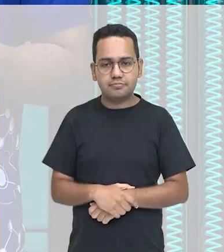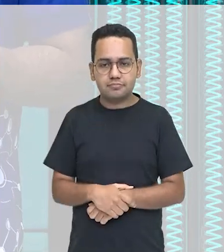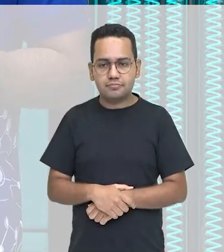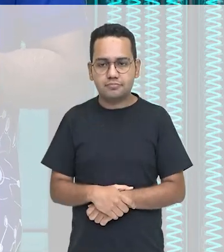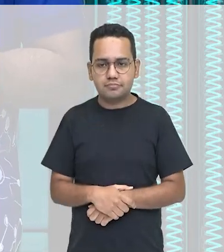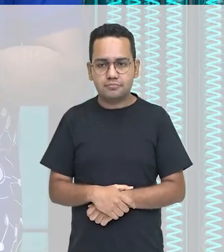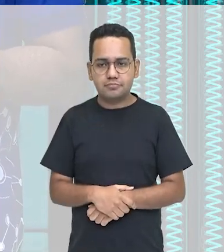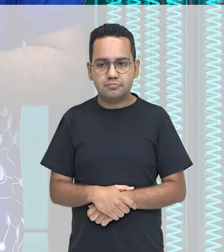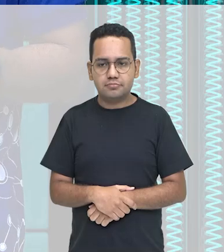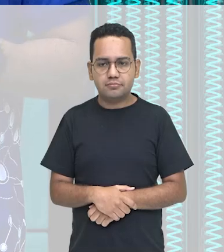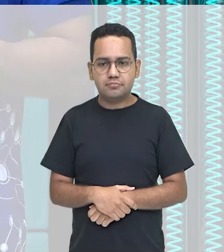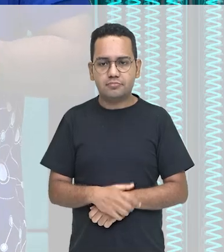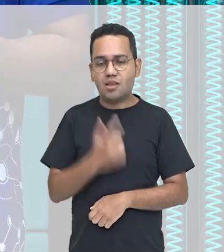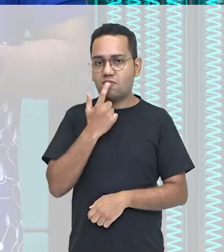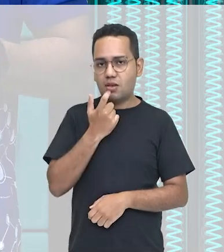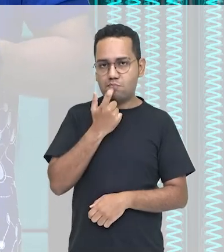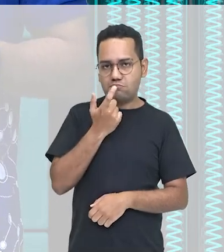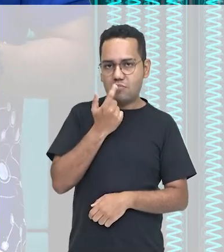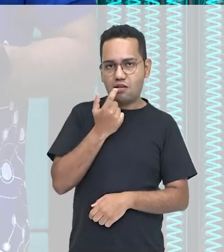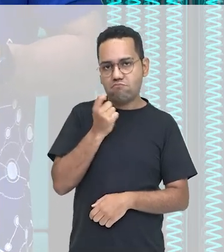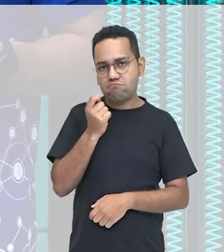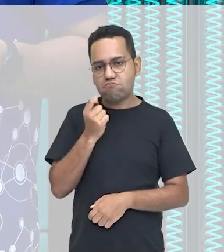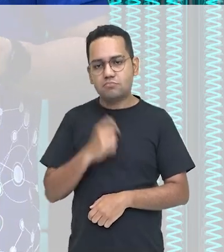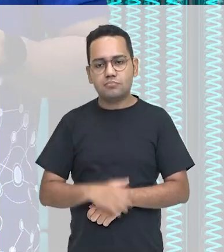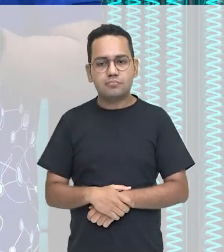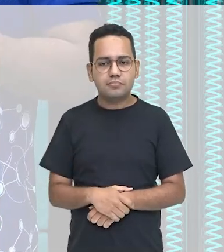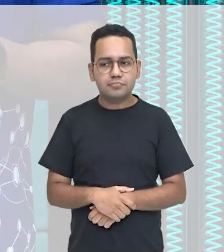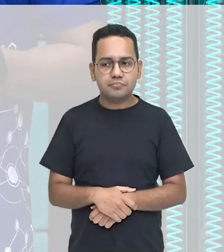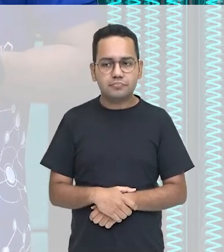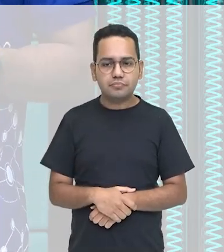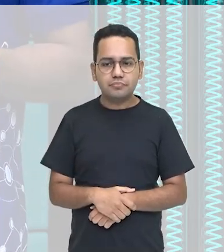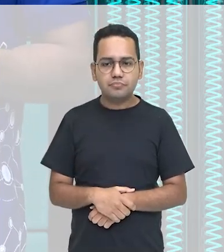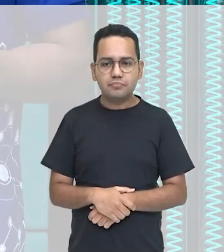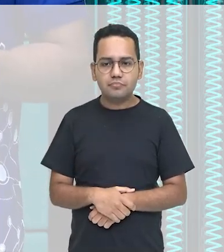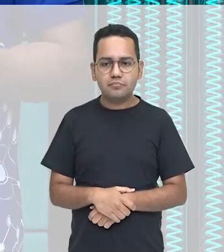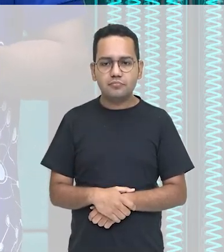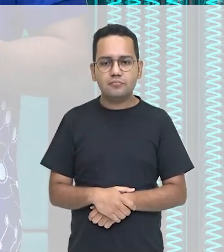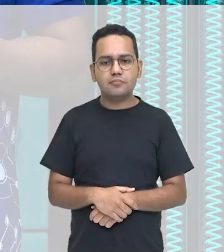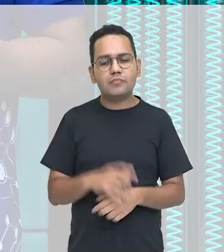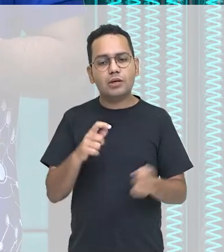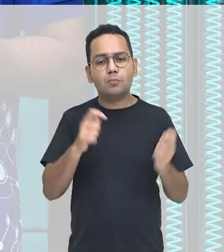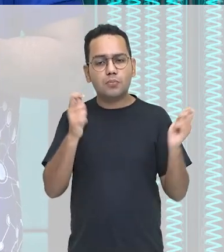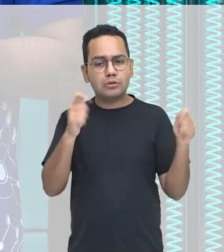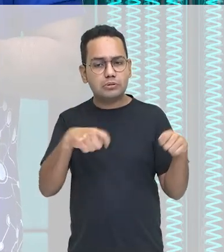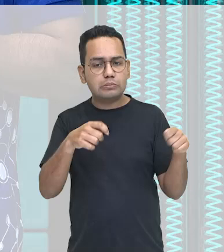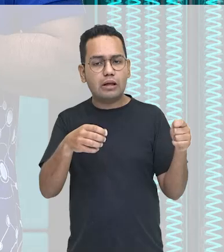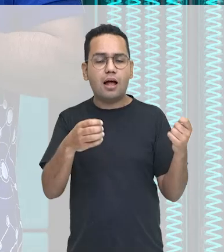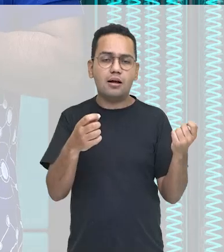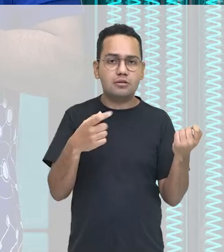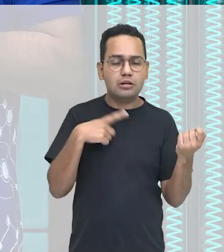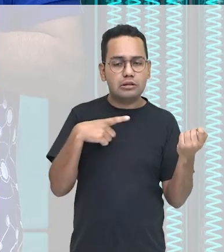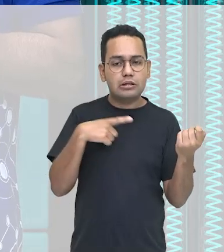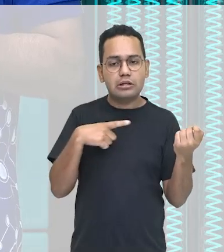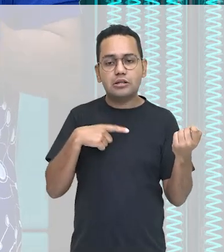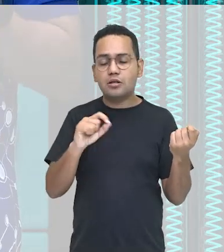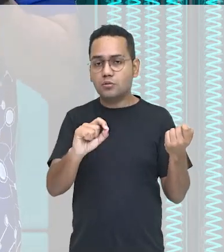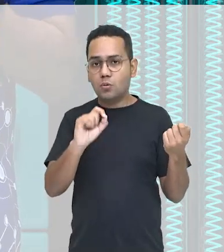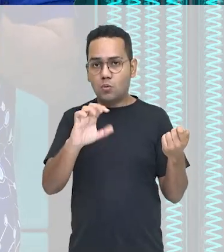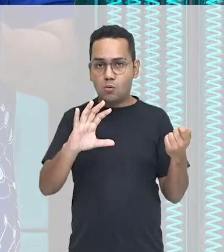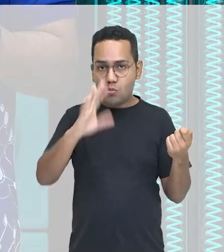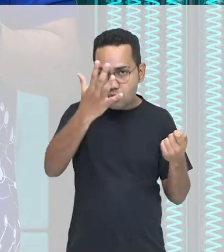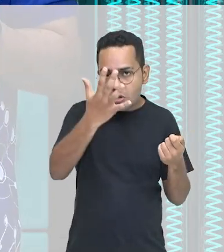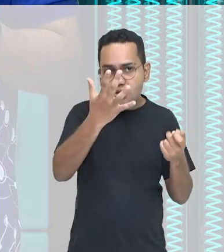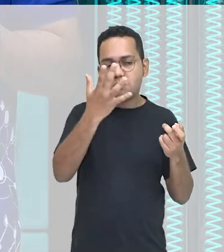type 1 conditional, né, condicional do tipo 1, se refere a uma condição possível e seu resultado provável.